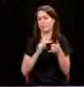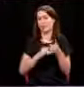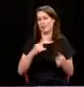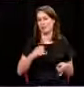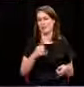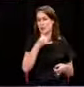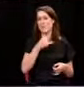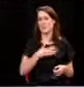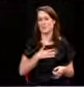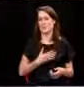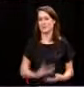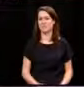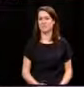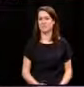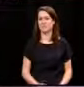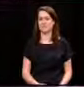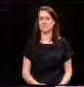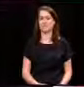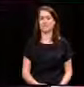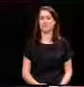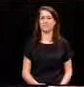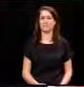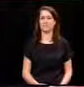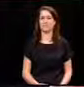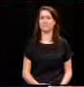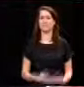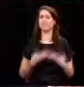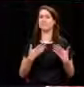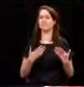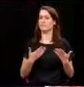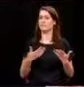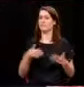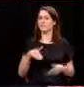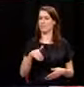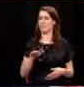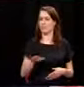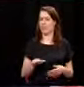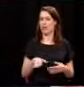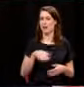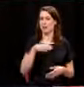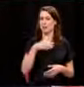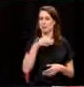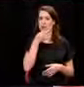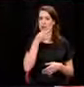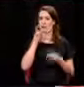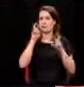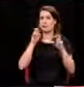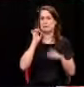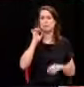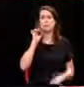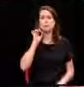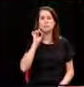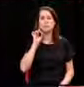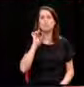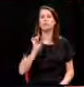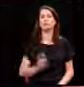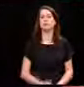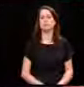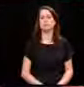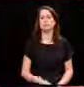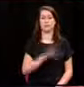Exatamente. Vamos desde logo também voltar a refletir um ponto importante. Se